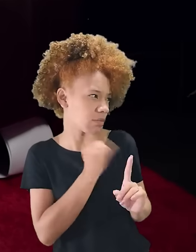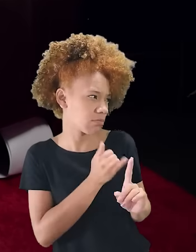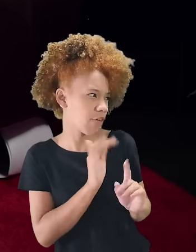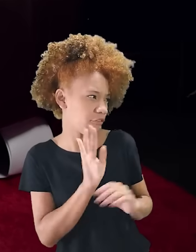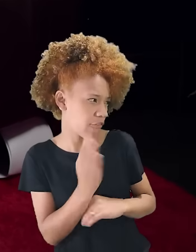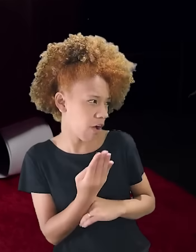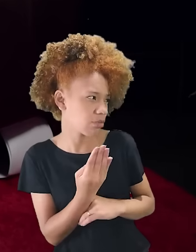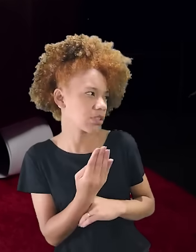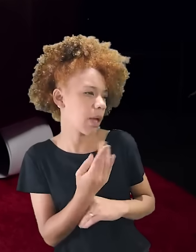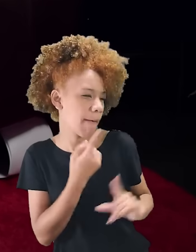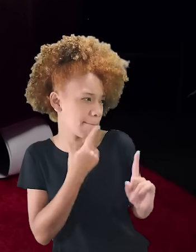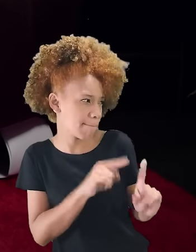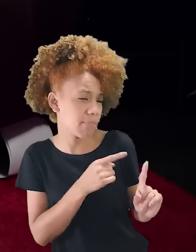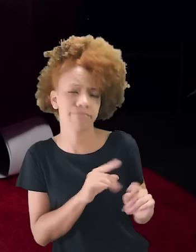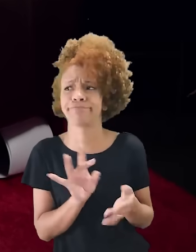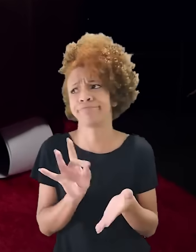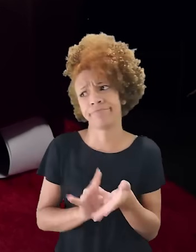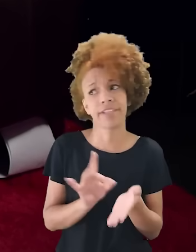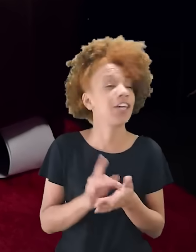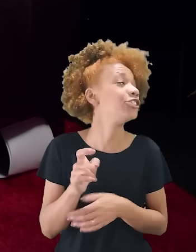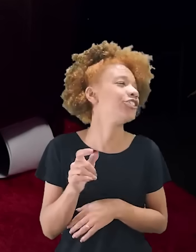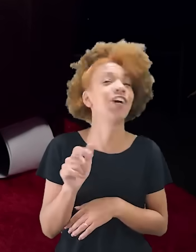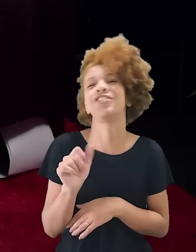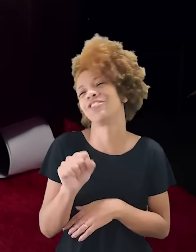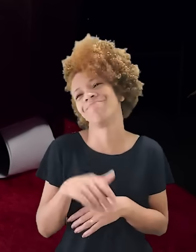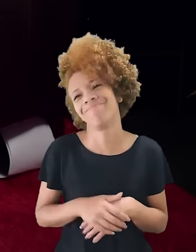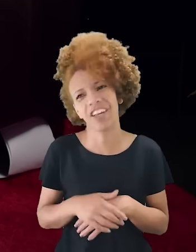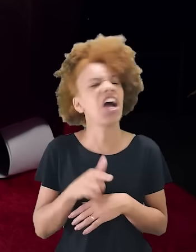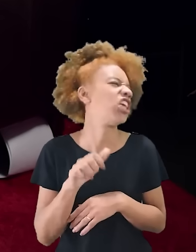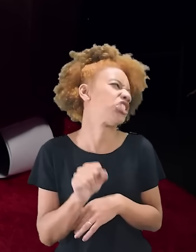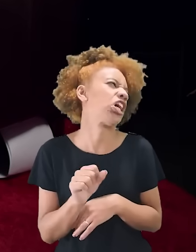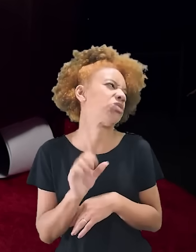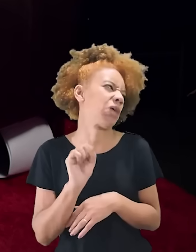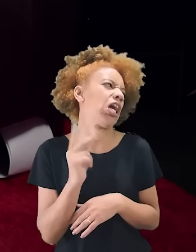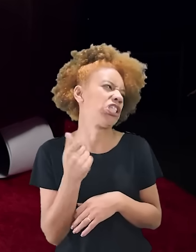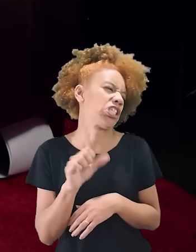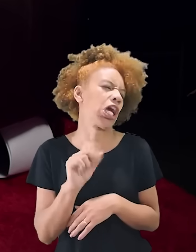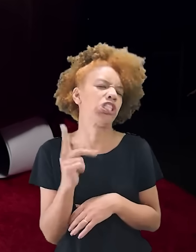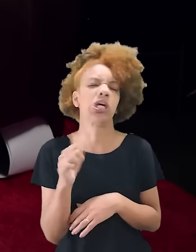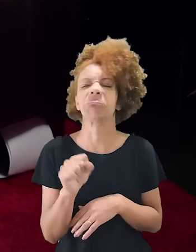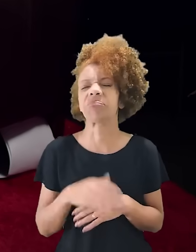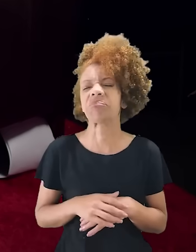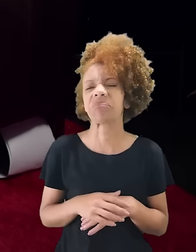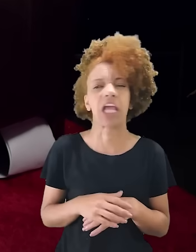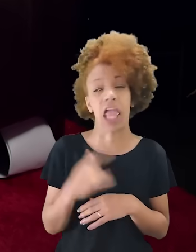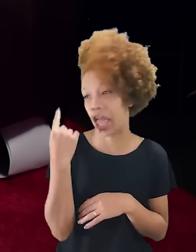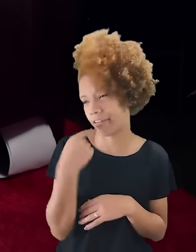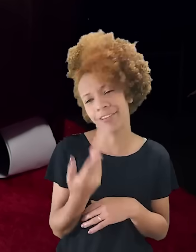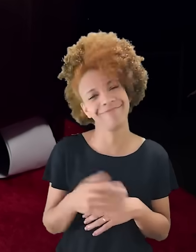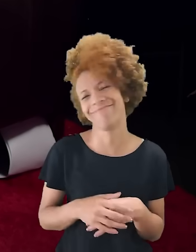denúncia falsa para te prejudicar com certeza isso foi a sa é a cara da cara da a